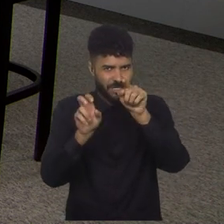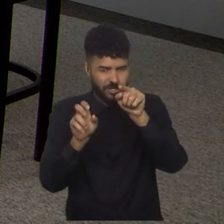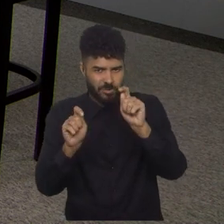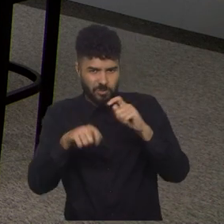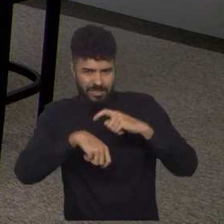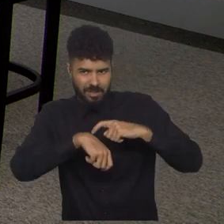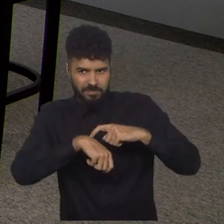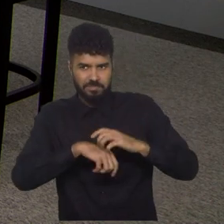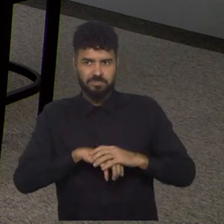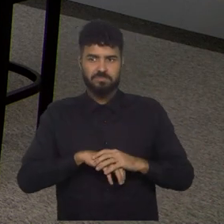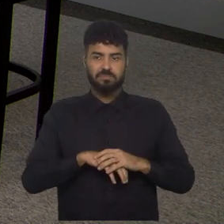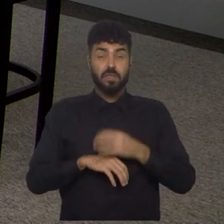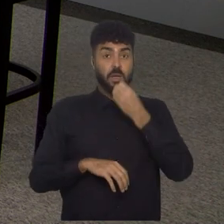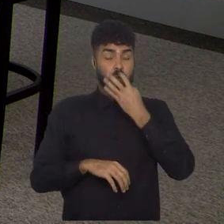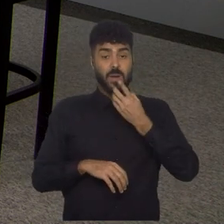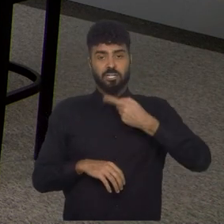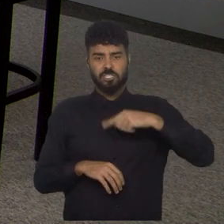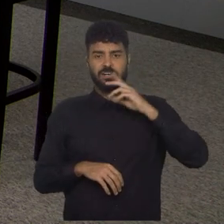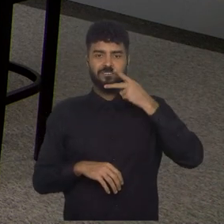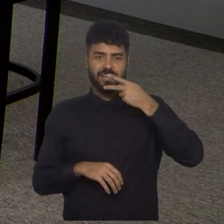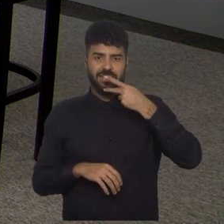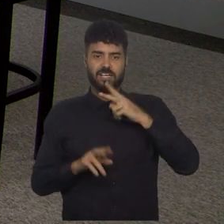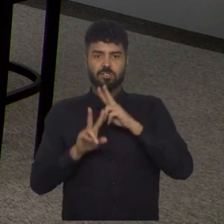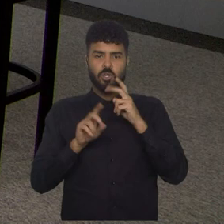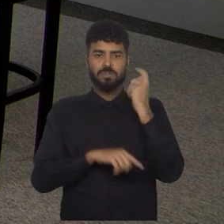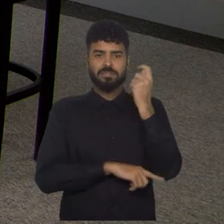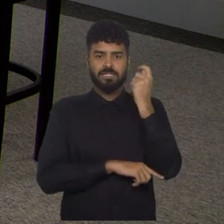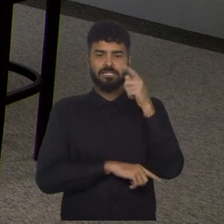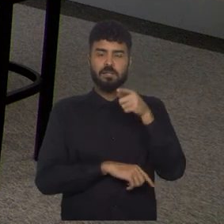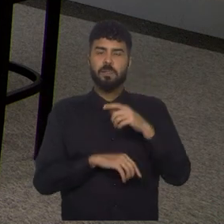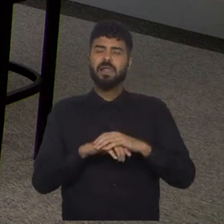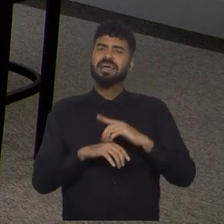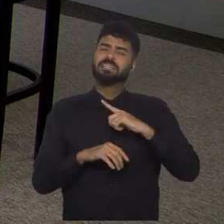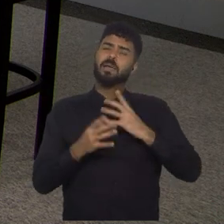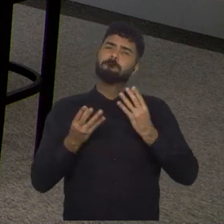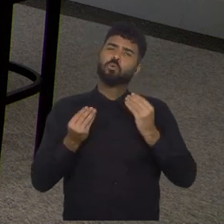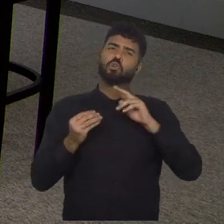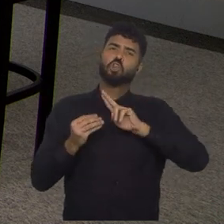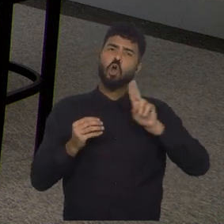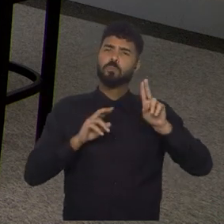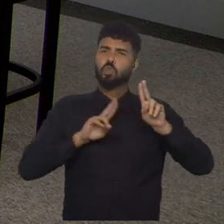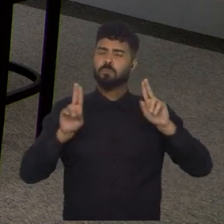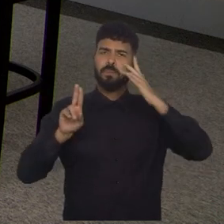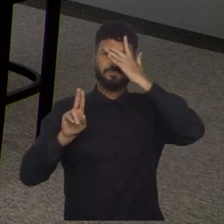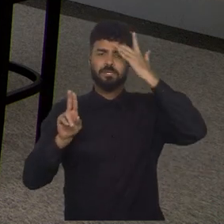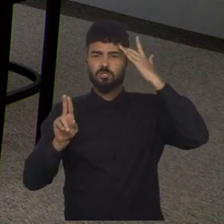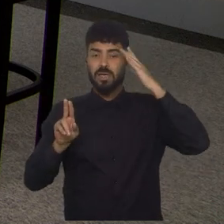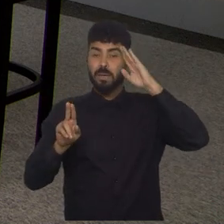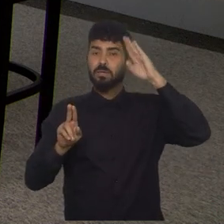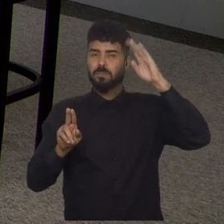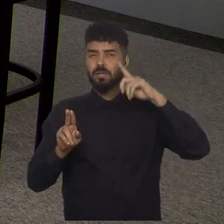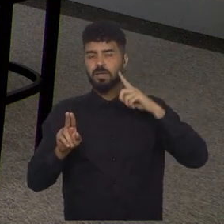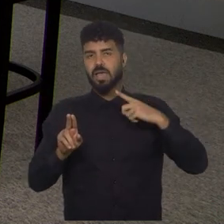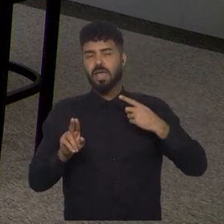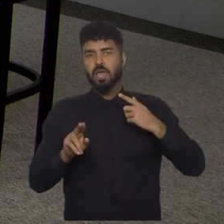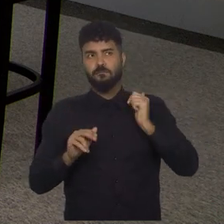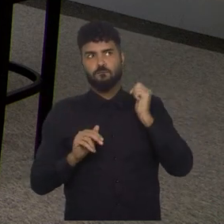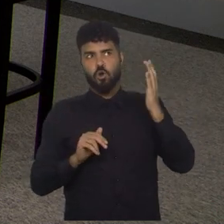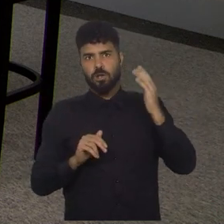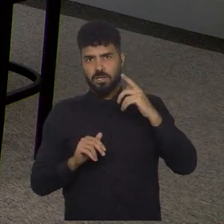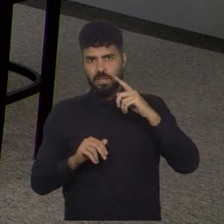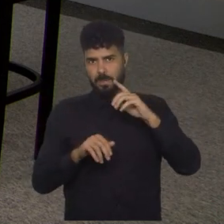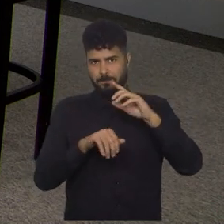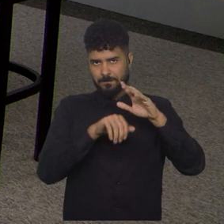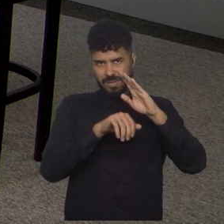permite. É bom a gente falar rapidinho da seleção nesse sentido, claro. Porque tem muitos nomes, que, principalmente os nomes fora do Brasil, que estão